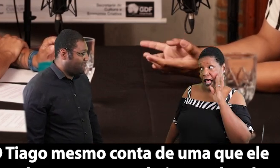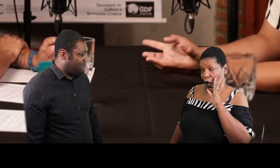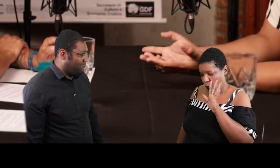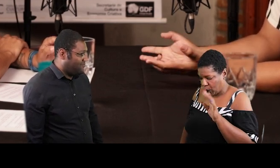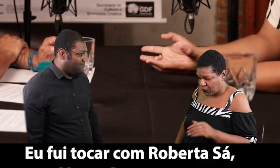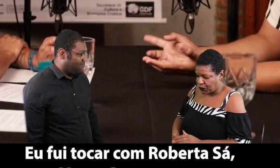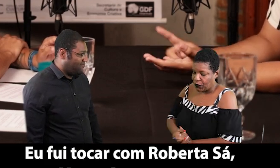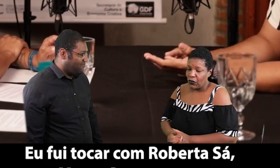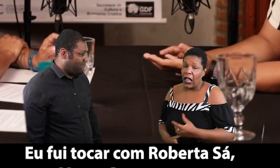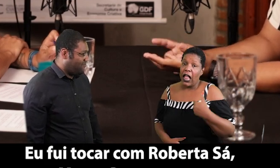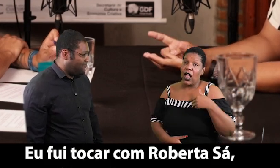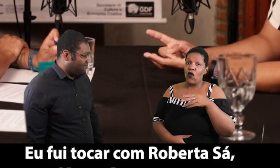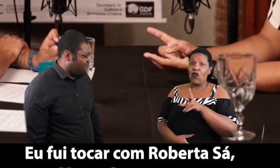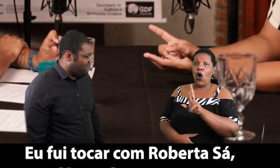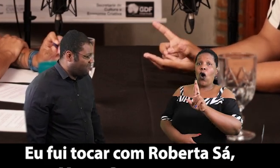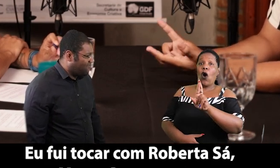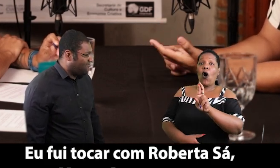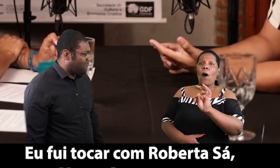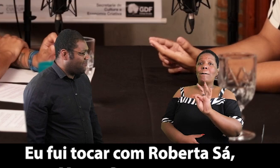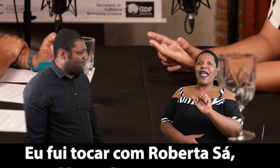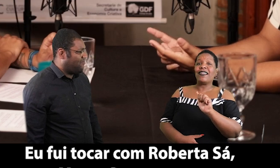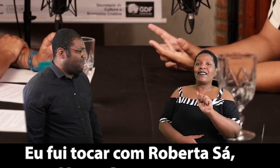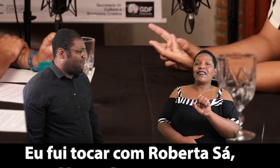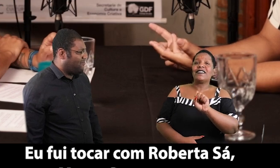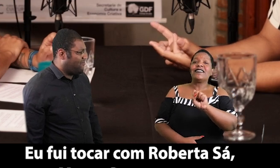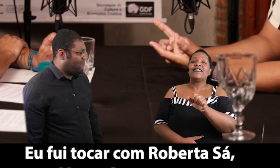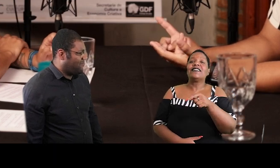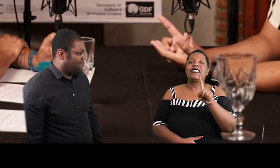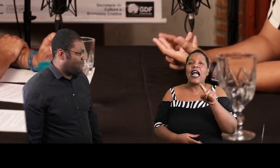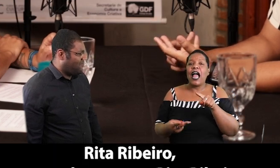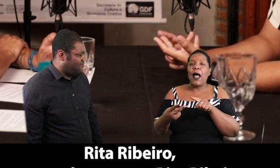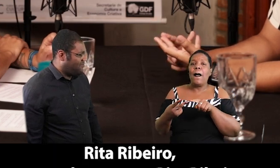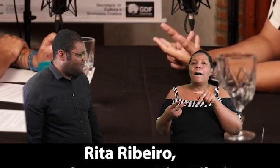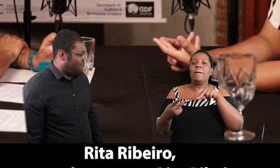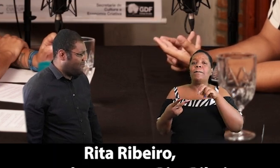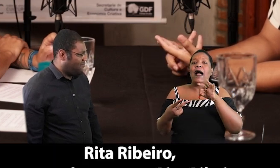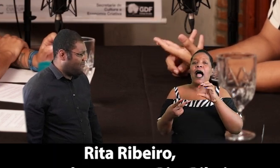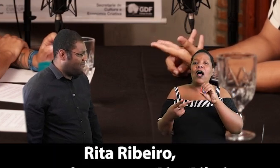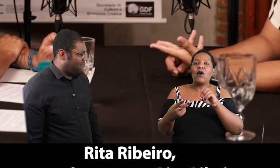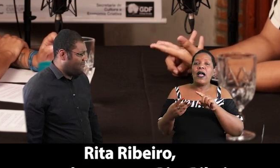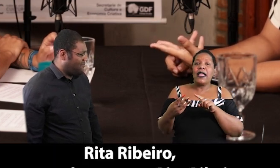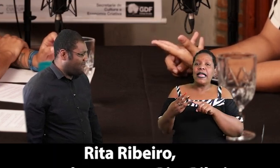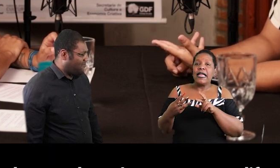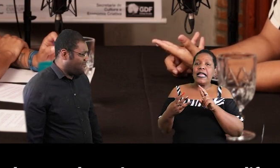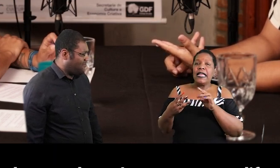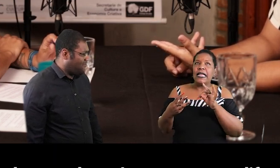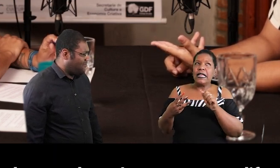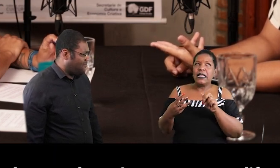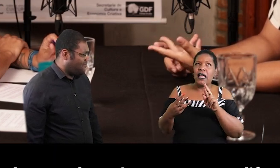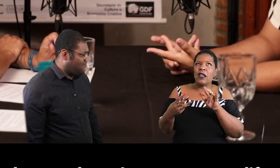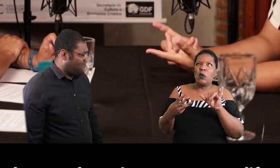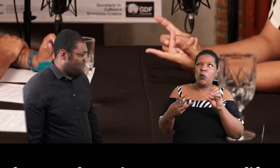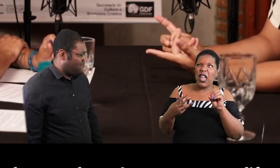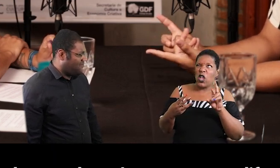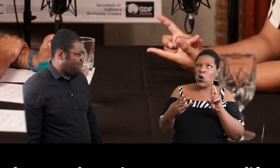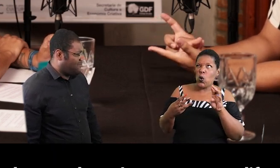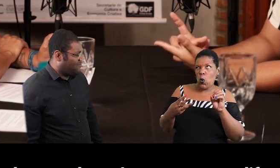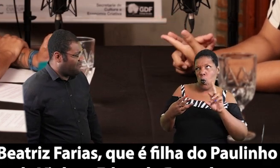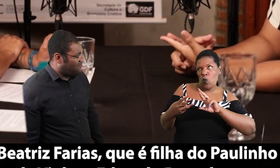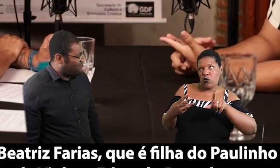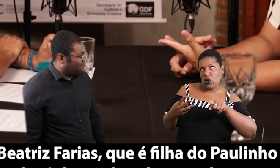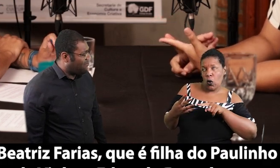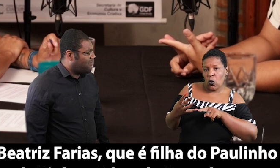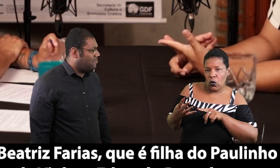legal. Eu fui tocar com a Roberta Sá, Marco Sacramento, Rita Ribeiro, que na época era Rita Ribeiro, agora acho que ela tá com um nome diferente.